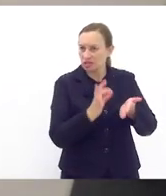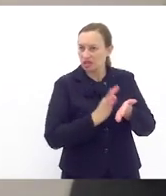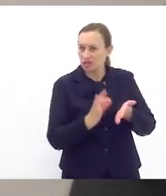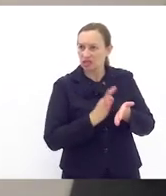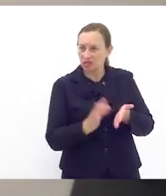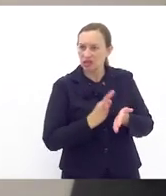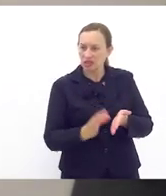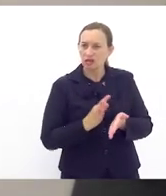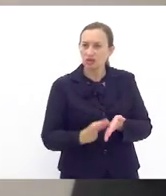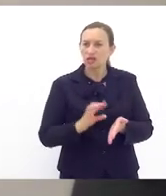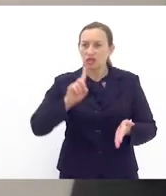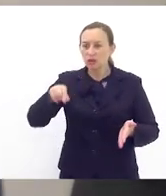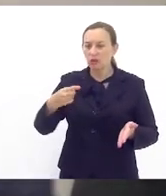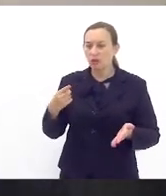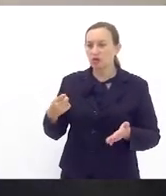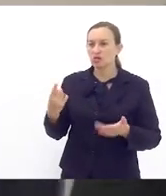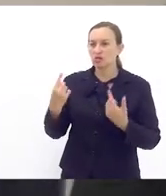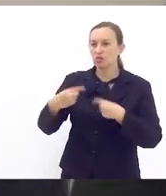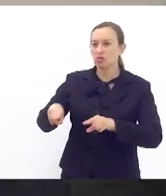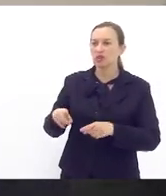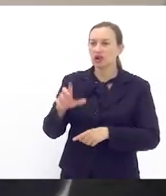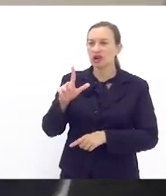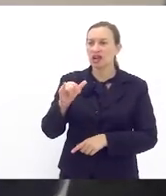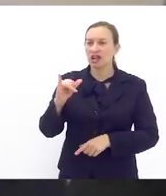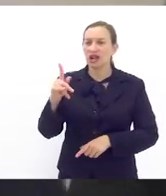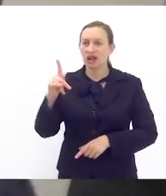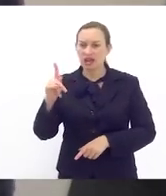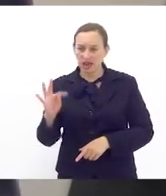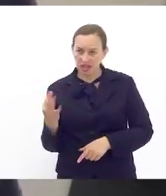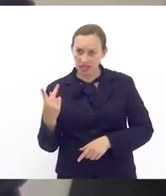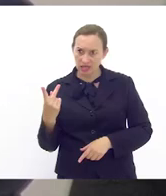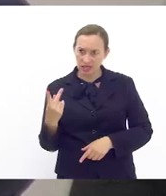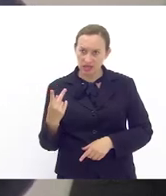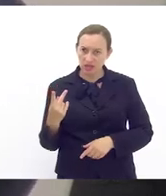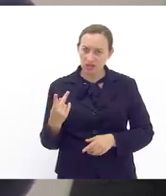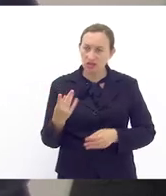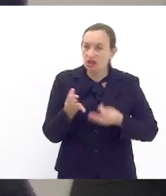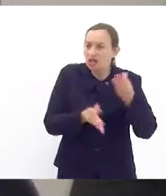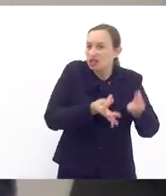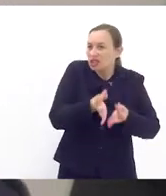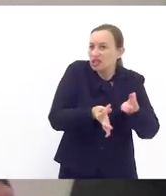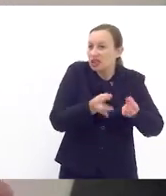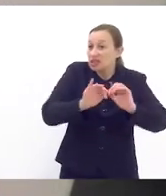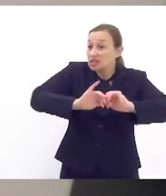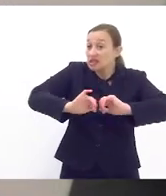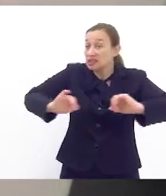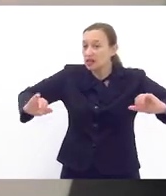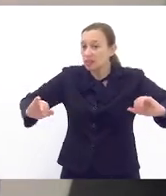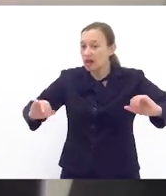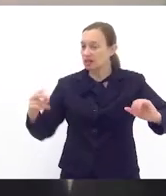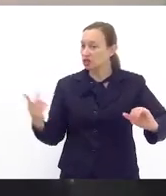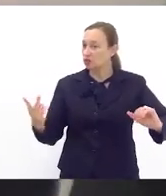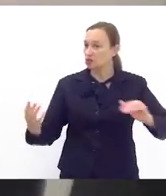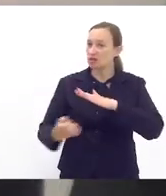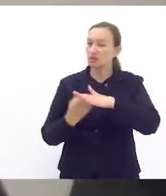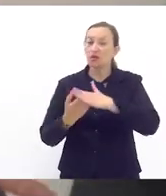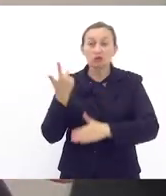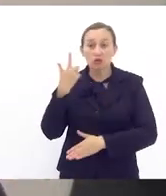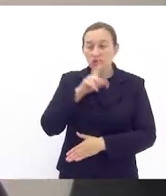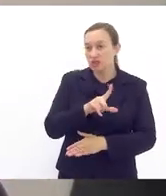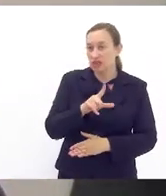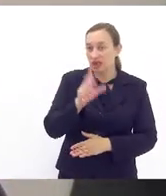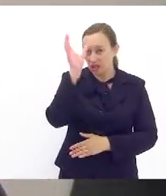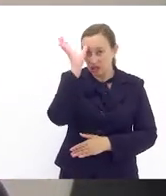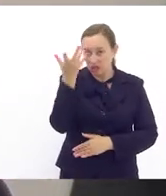a outra contra a light tão mal de cada vez eu resolvi eu resolvi tratar coisas separadas para ver se a gente consegue